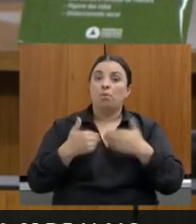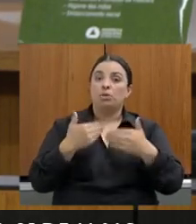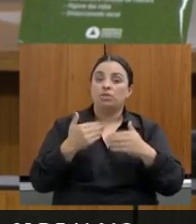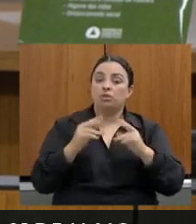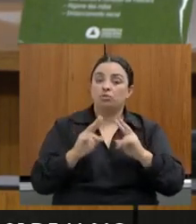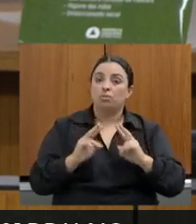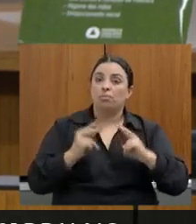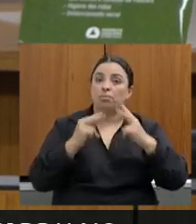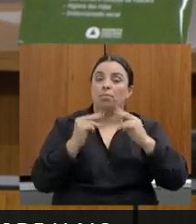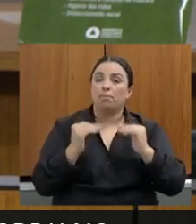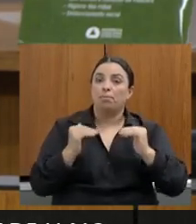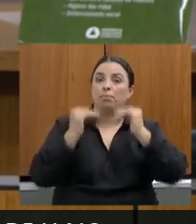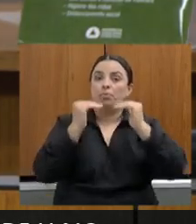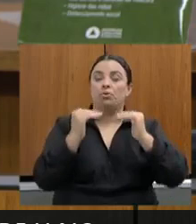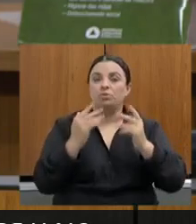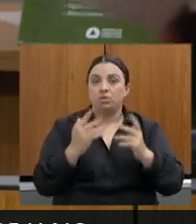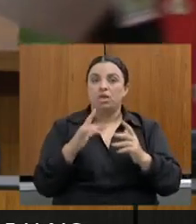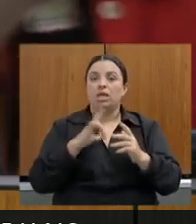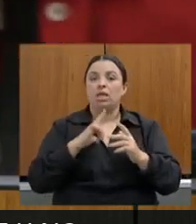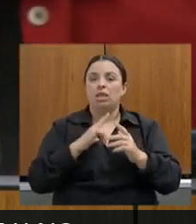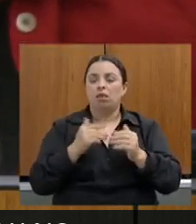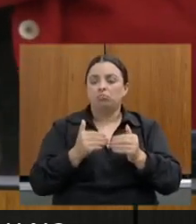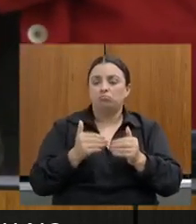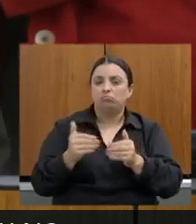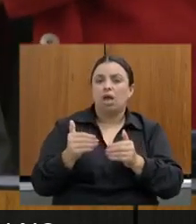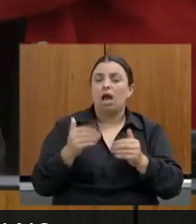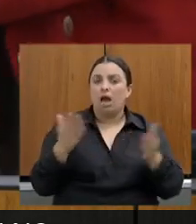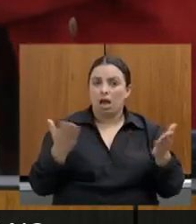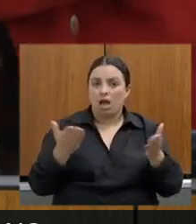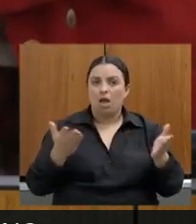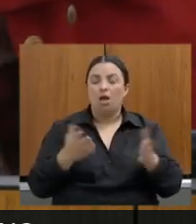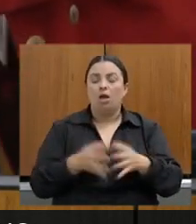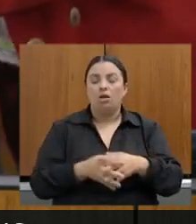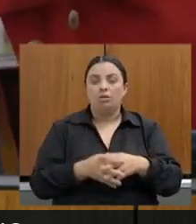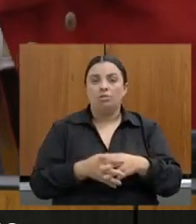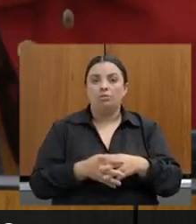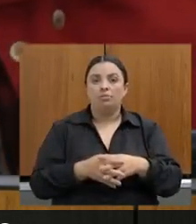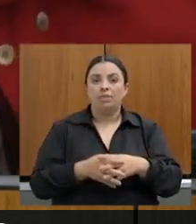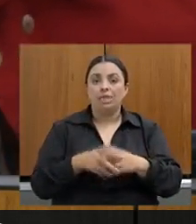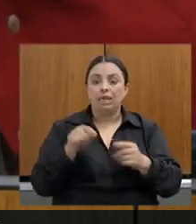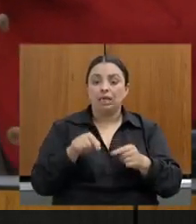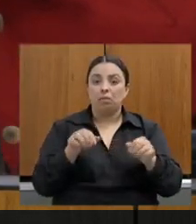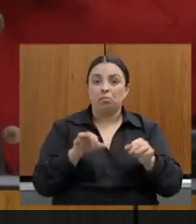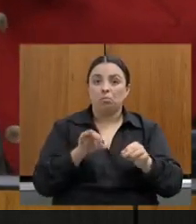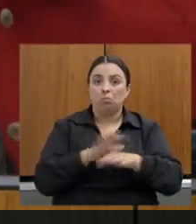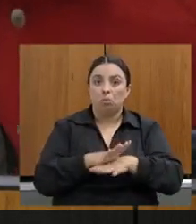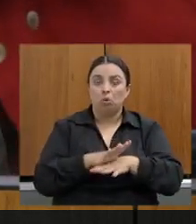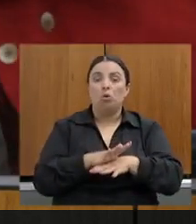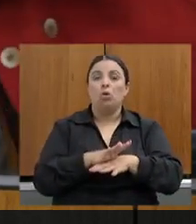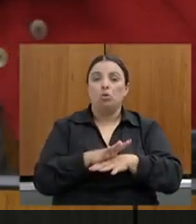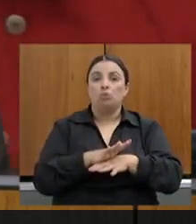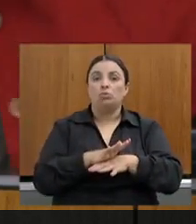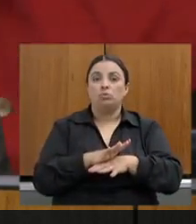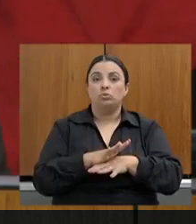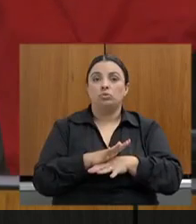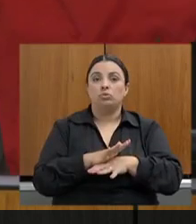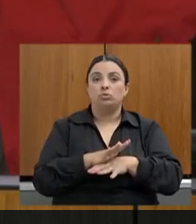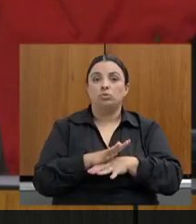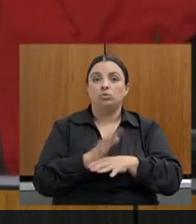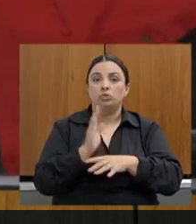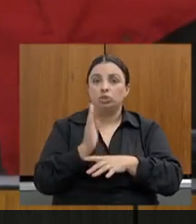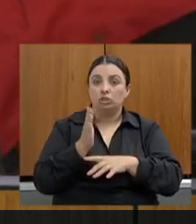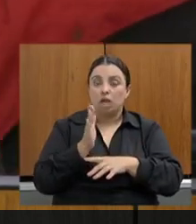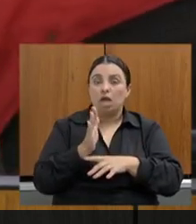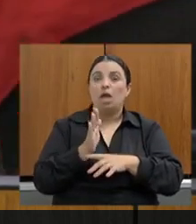promoções que está em andamento neste momento e logo após o seu encerramento nós